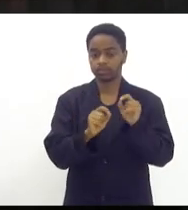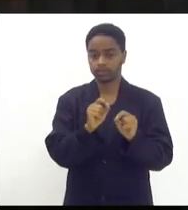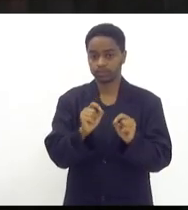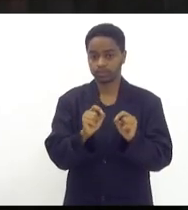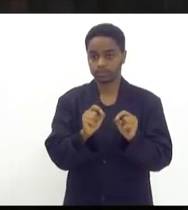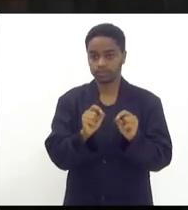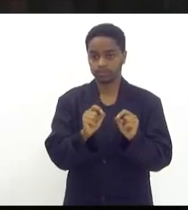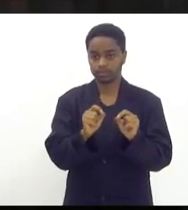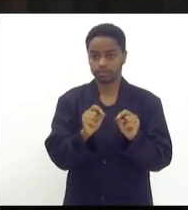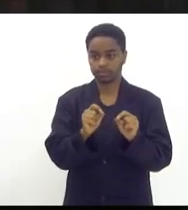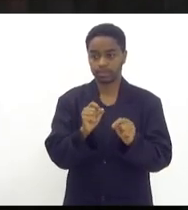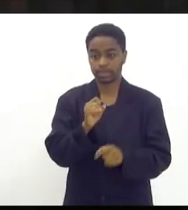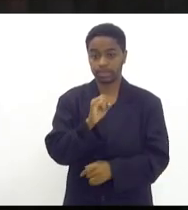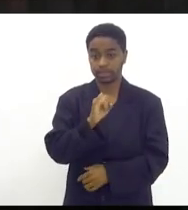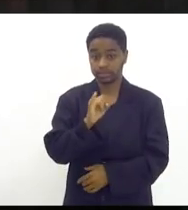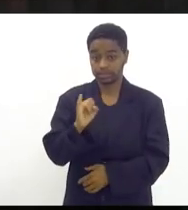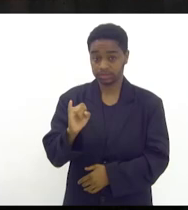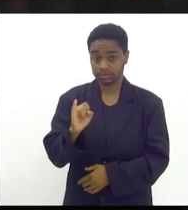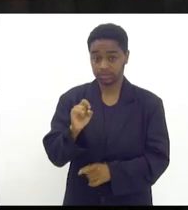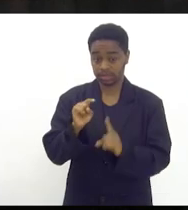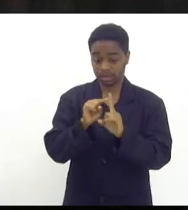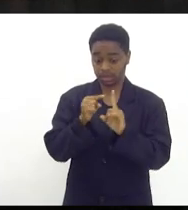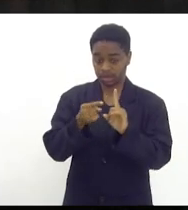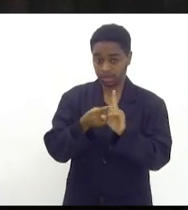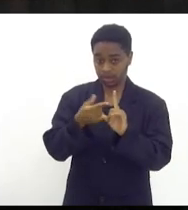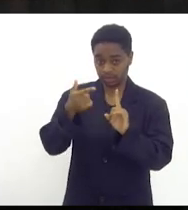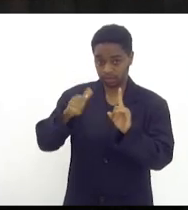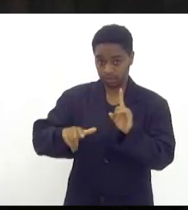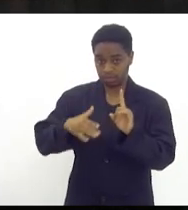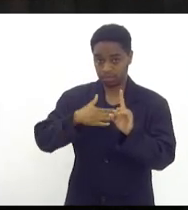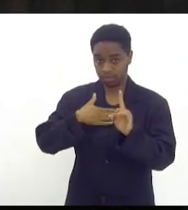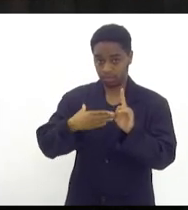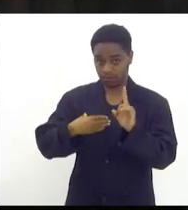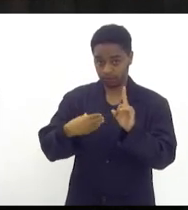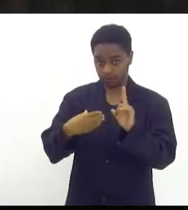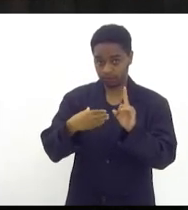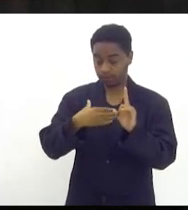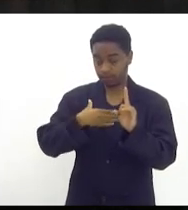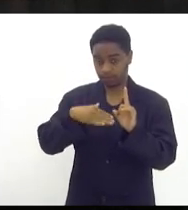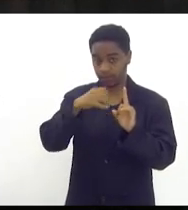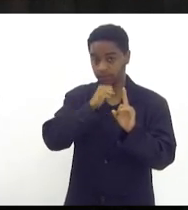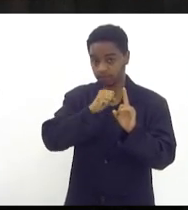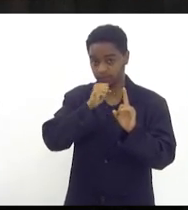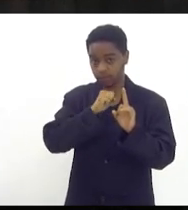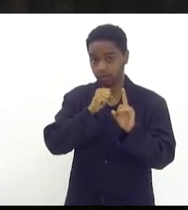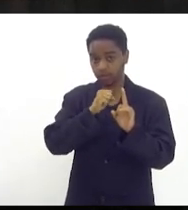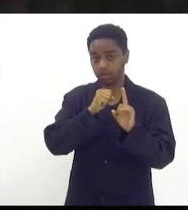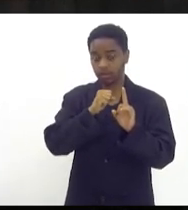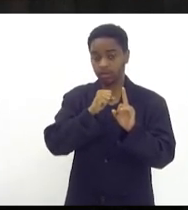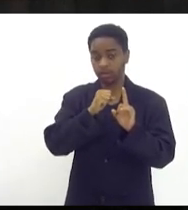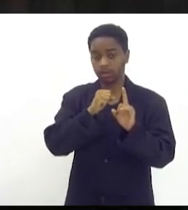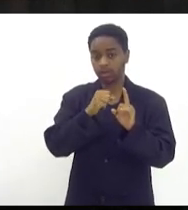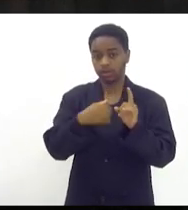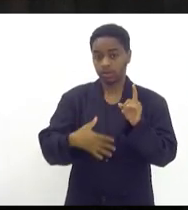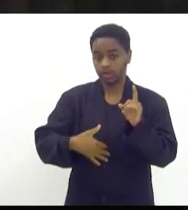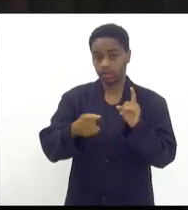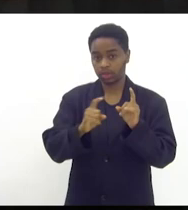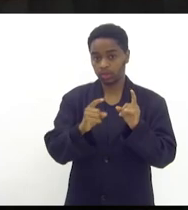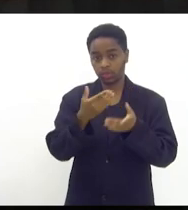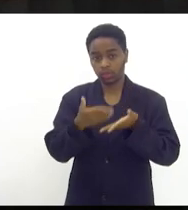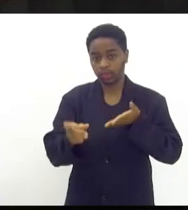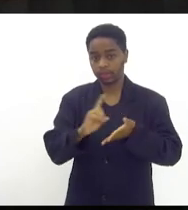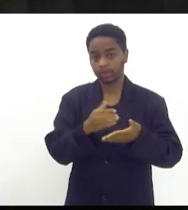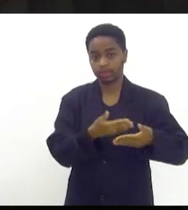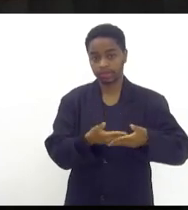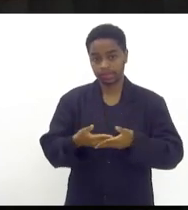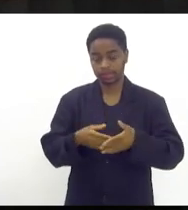se na próxima gravidez da minha avó ela não perdesse mais a criança e que se